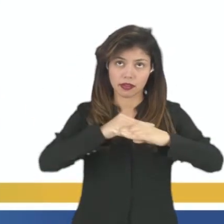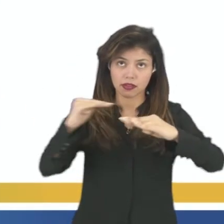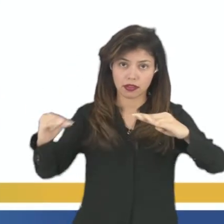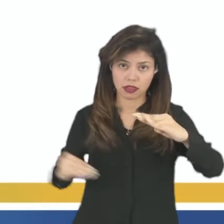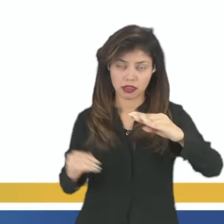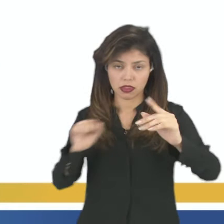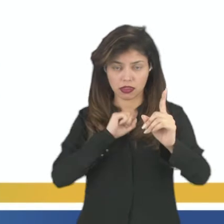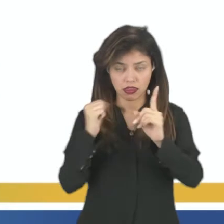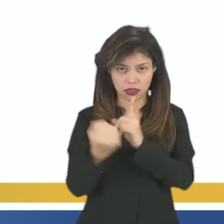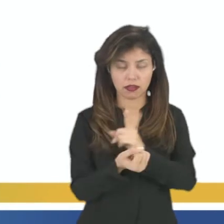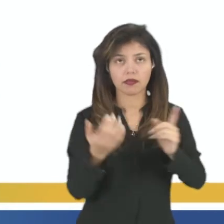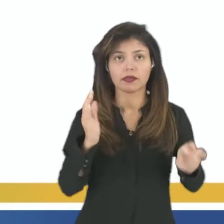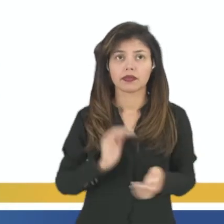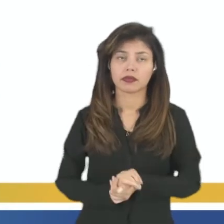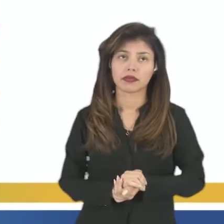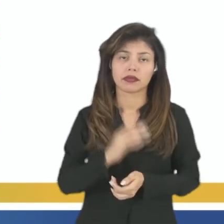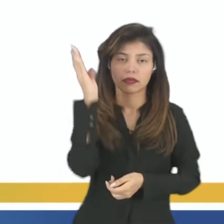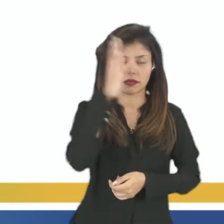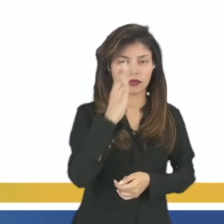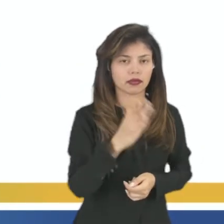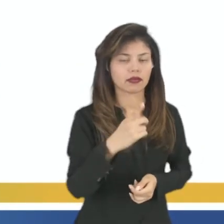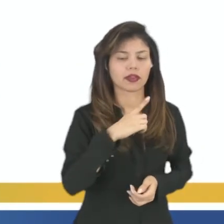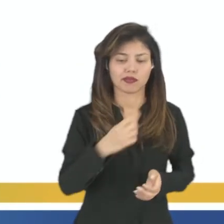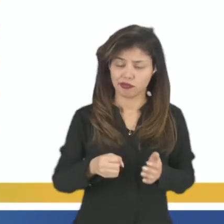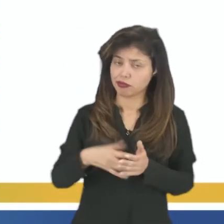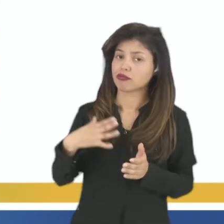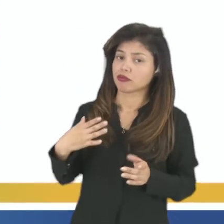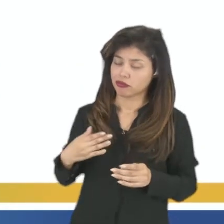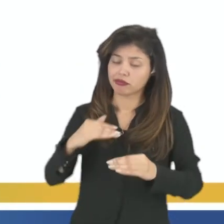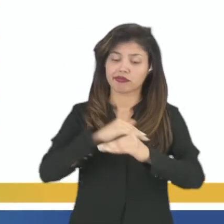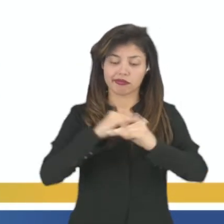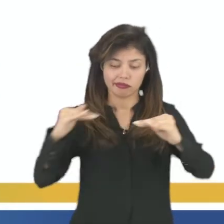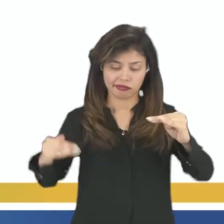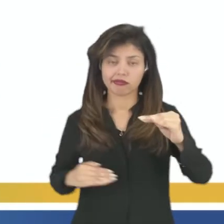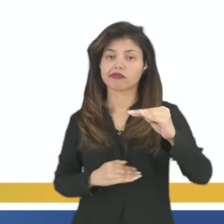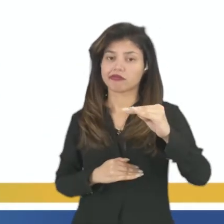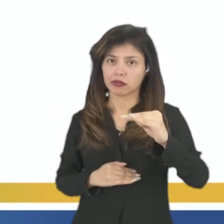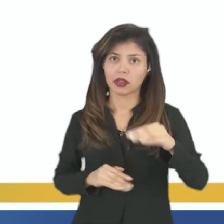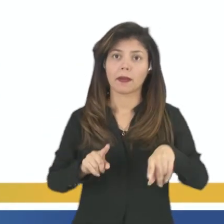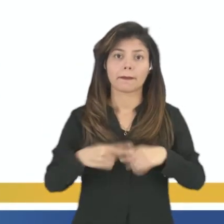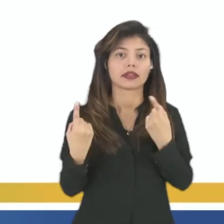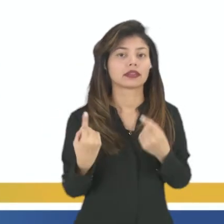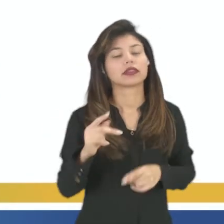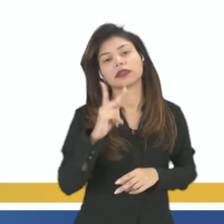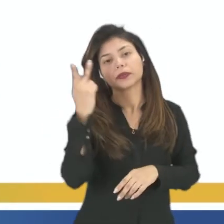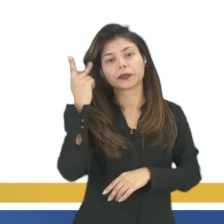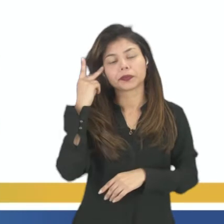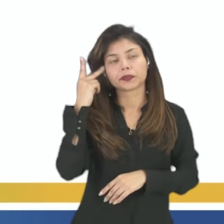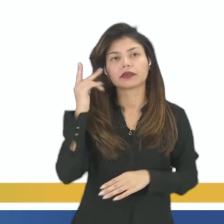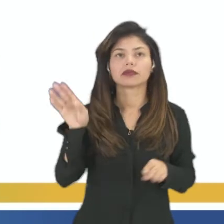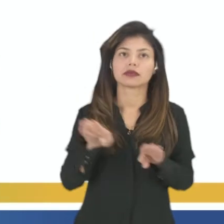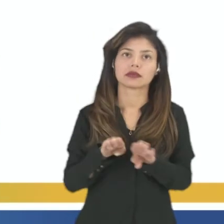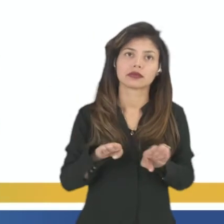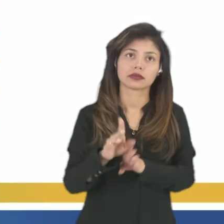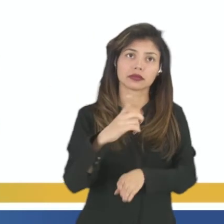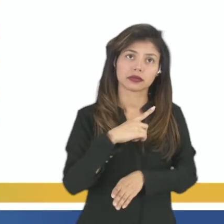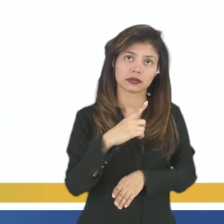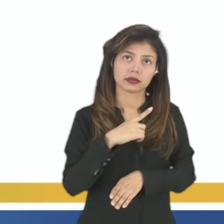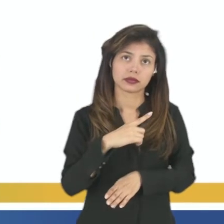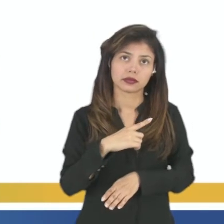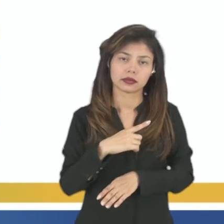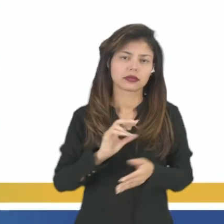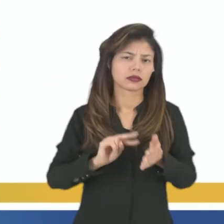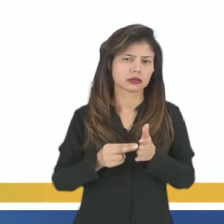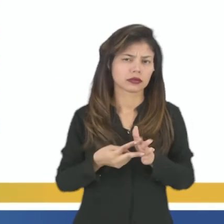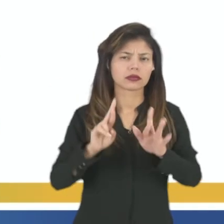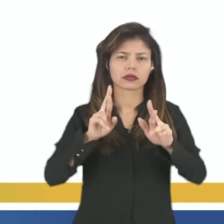maior desigualdade social, porque no Brasil nós temos uma desigualdade social muito grande, mas São Paulo tem um produto interno bruto bem